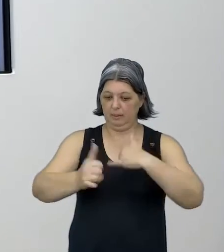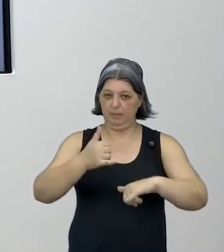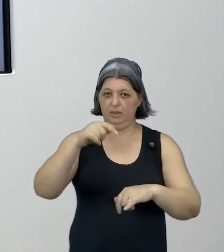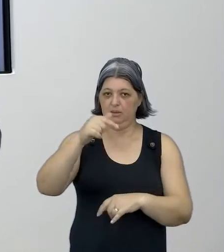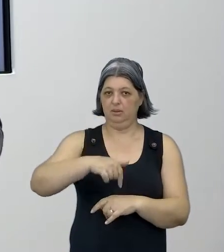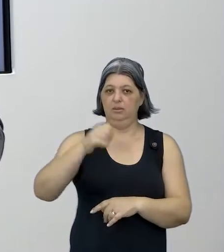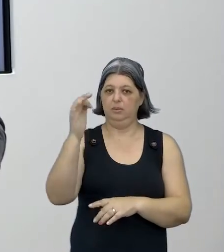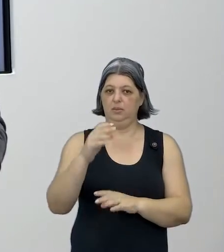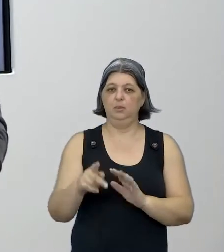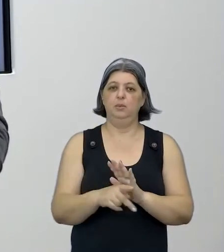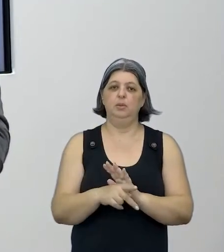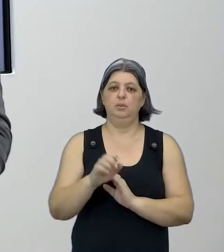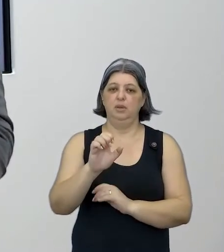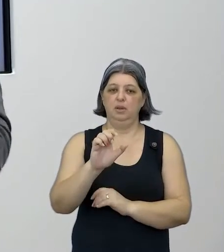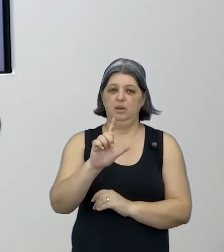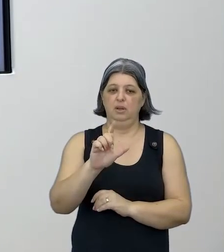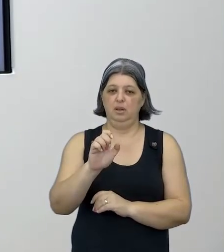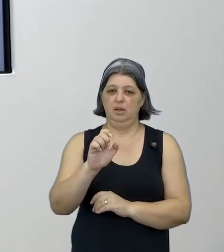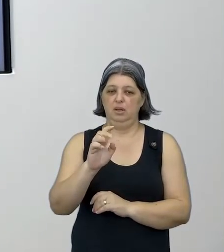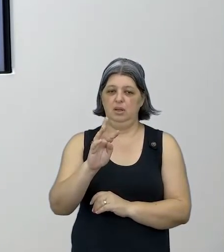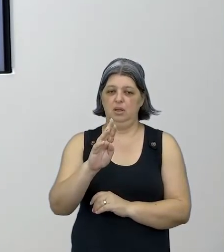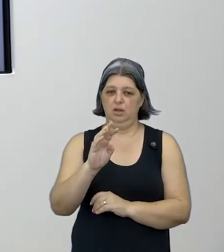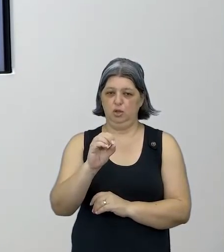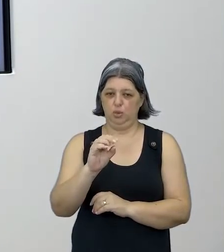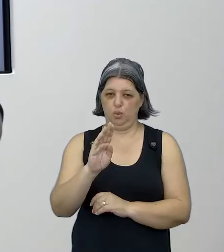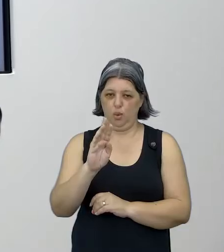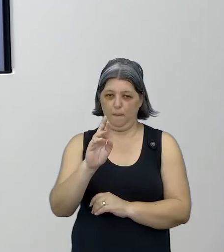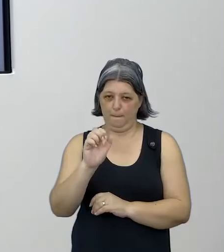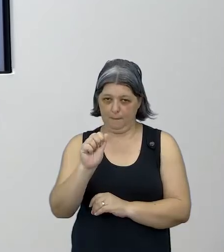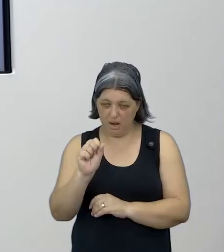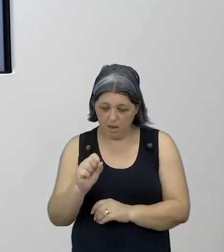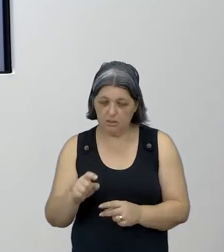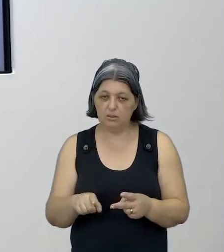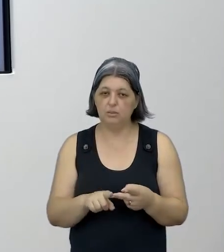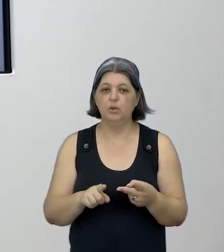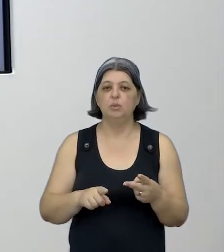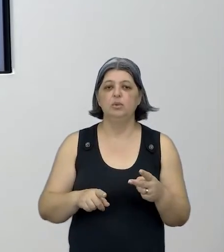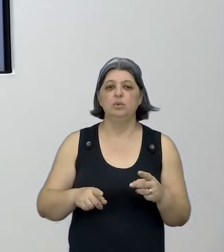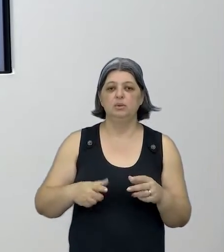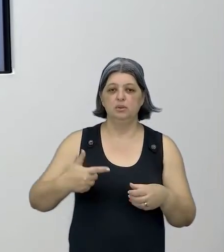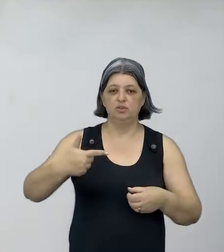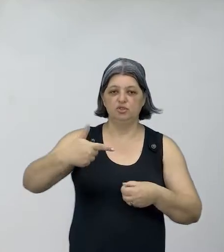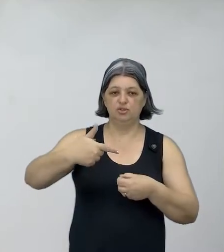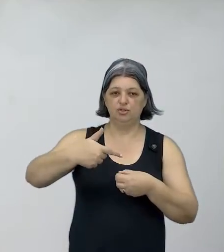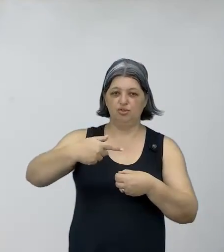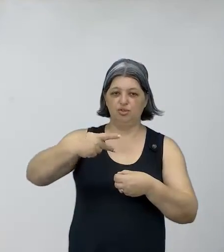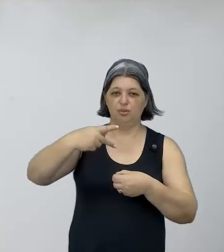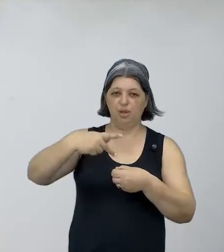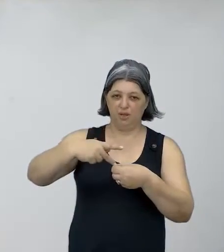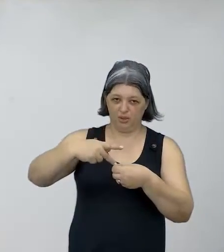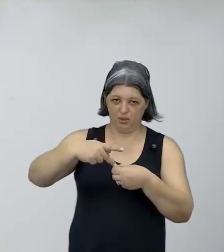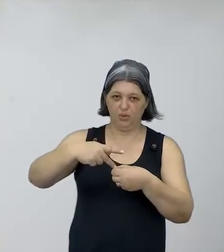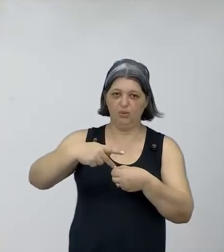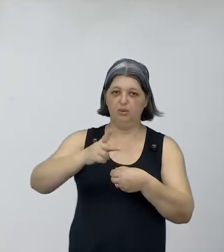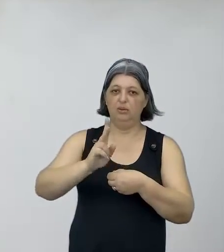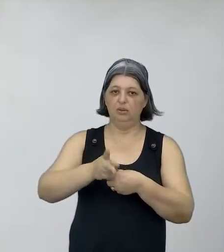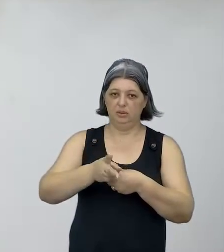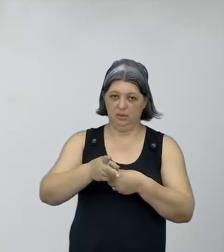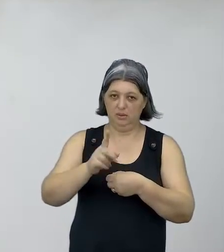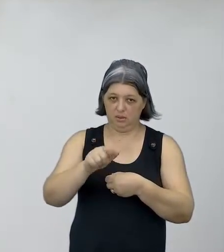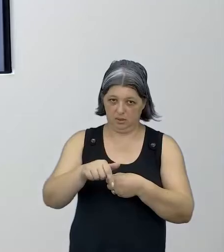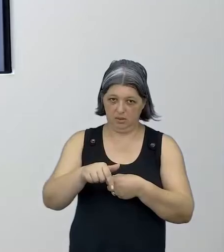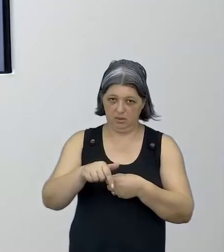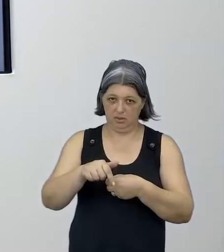Brasil, Eletrobras. Empresa de extração e refino de petróleo. Ainda é a Petrobras. É? Eu